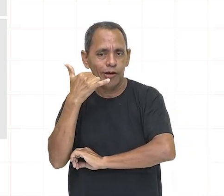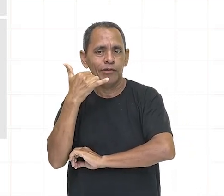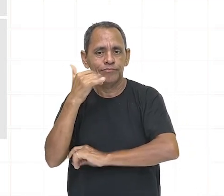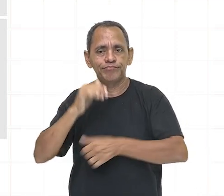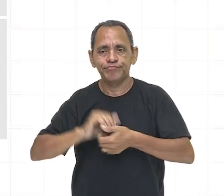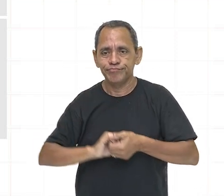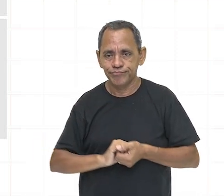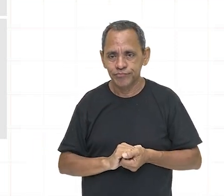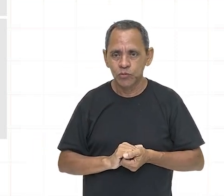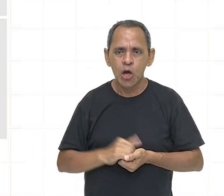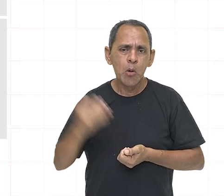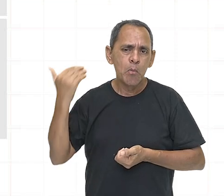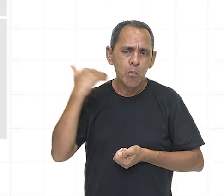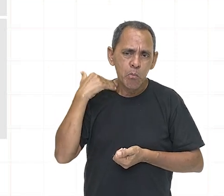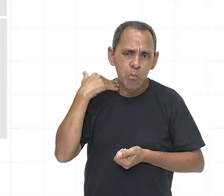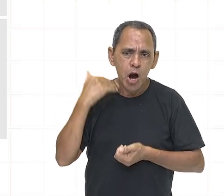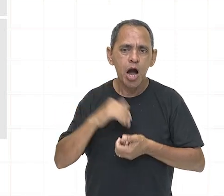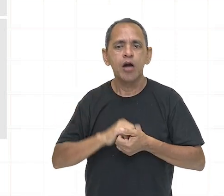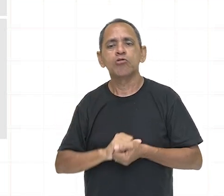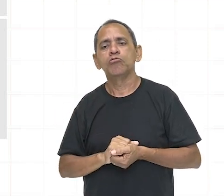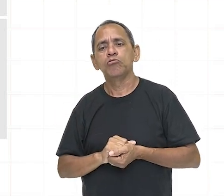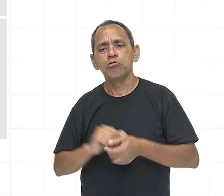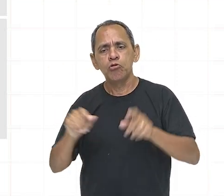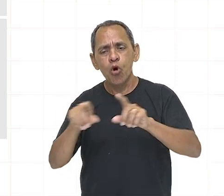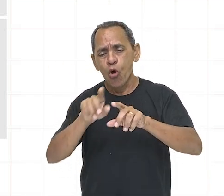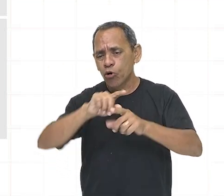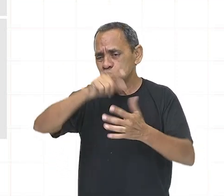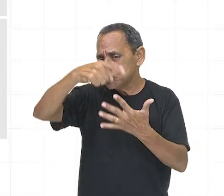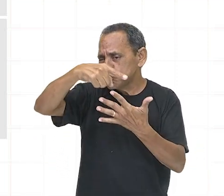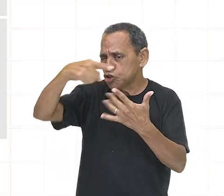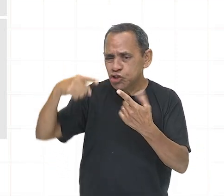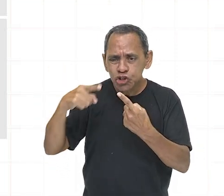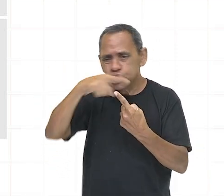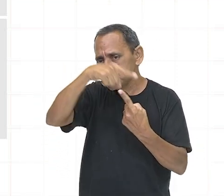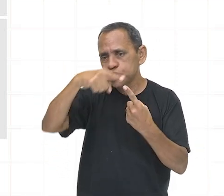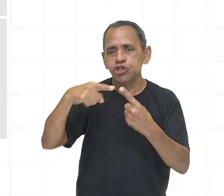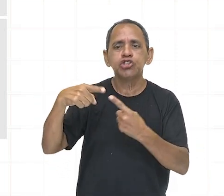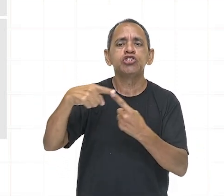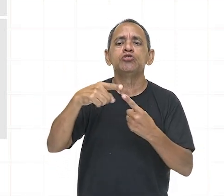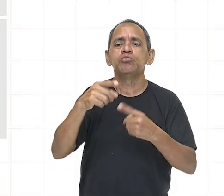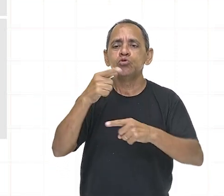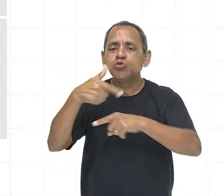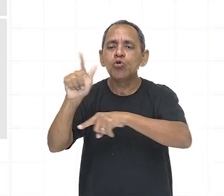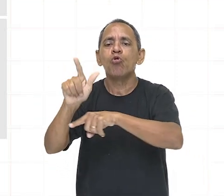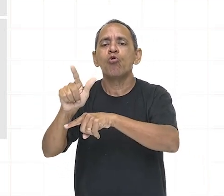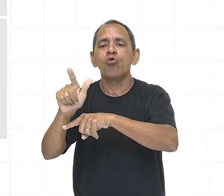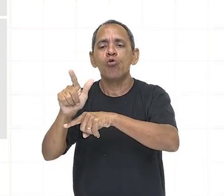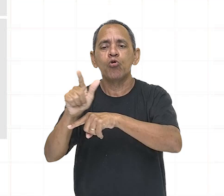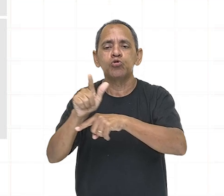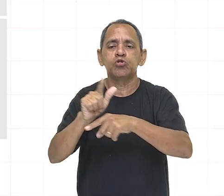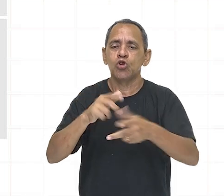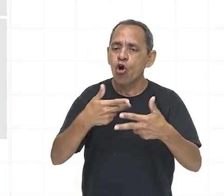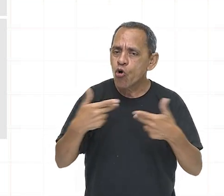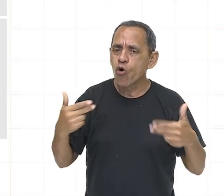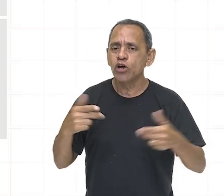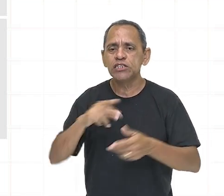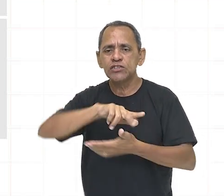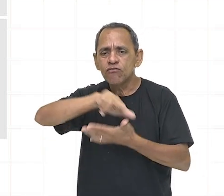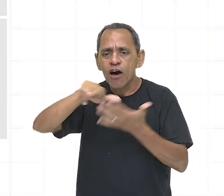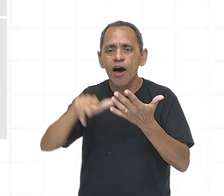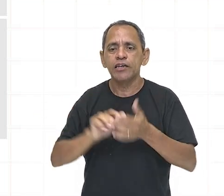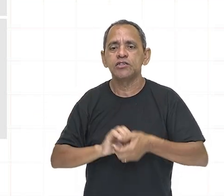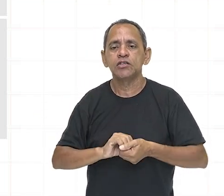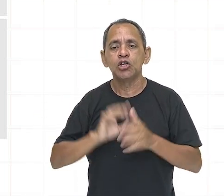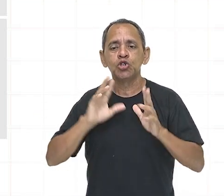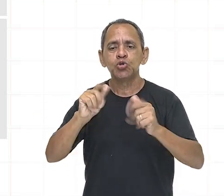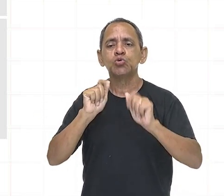viver para saber aí realmente como é que vai ser o nosso futuro, né? Então, tudo isso, né, acaba aí